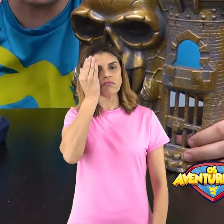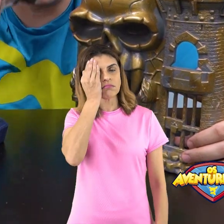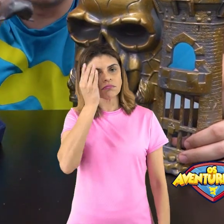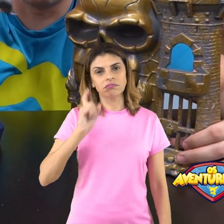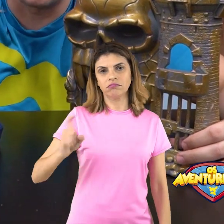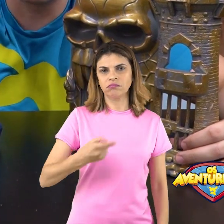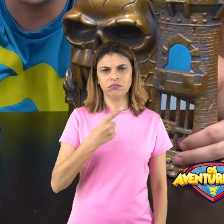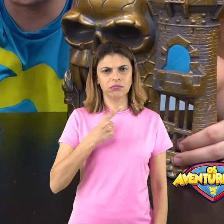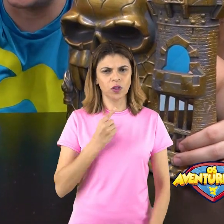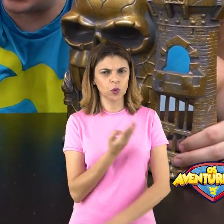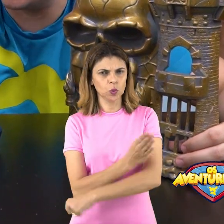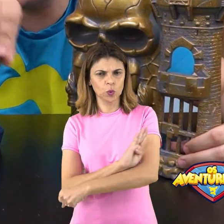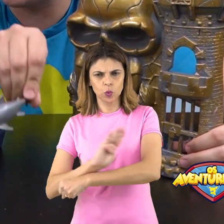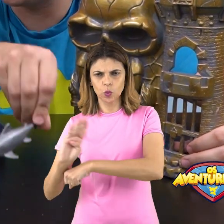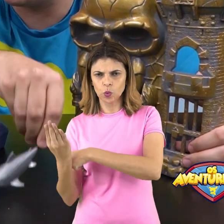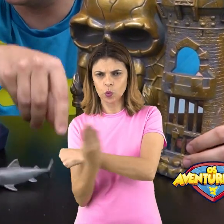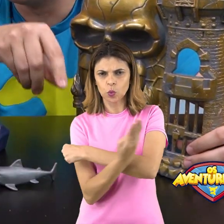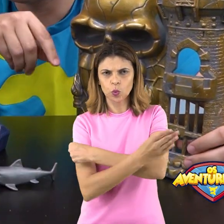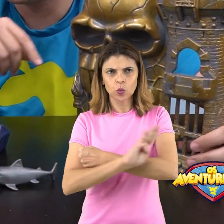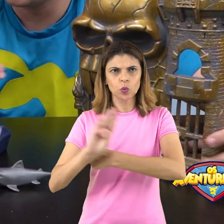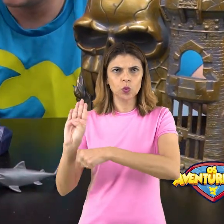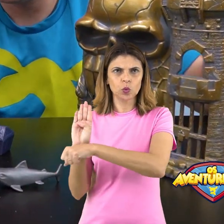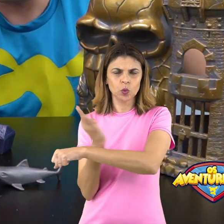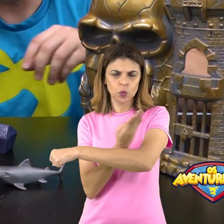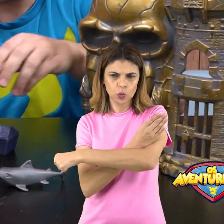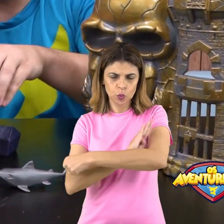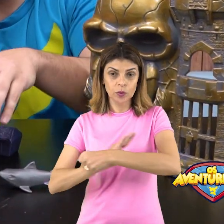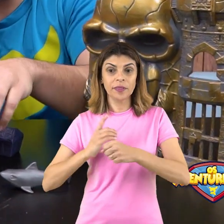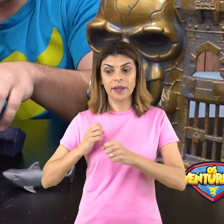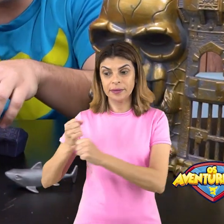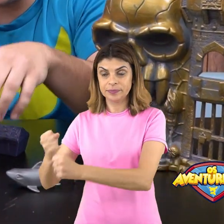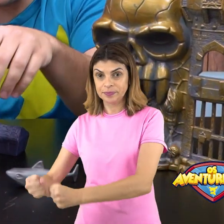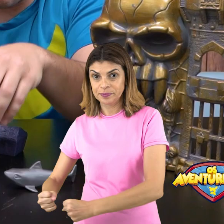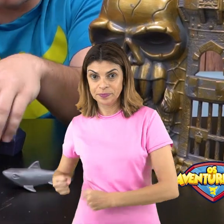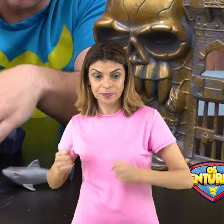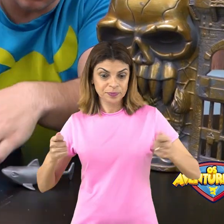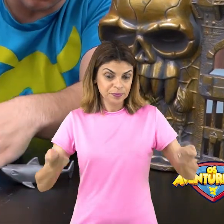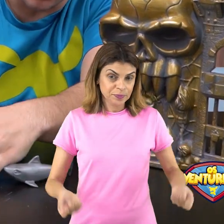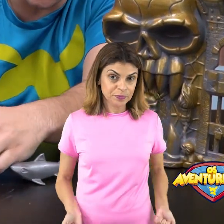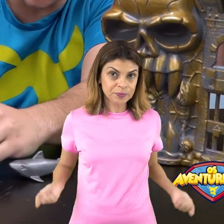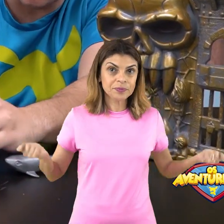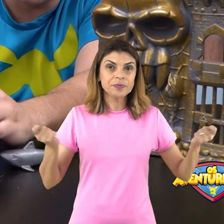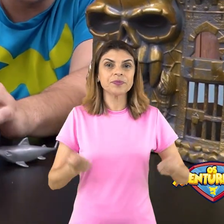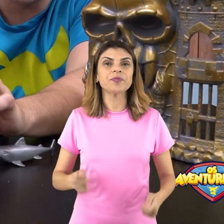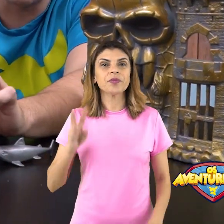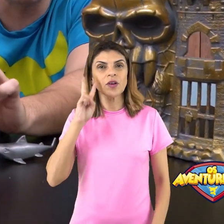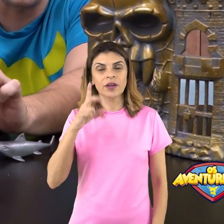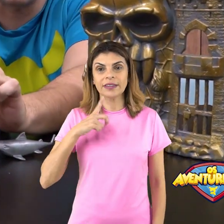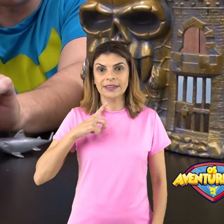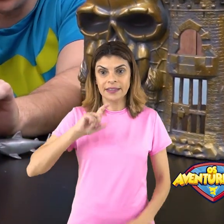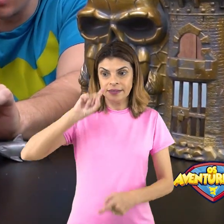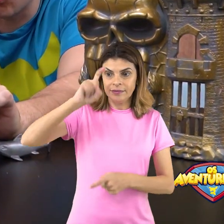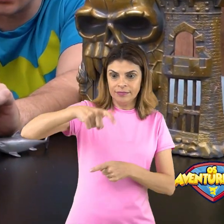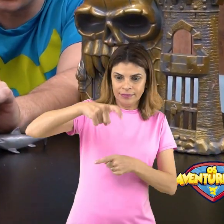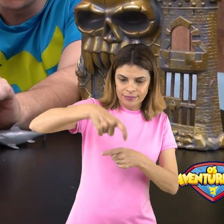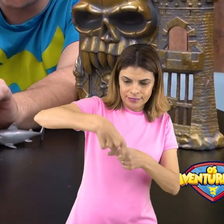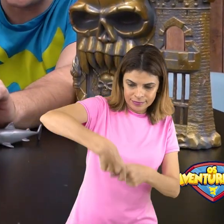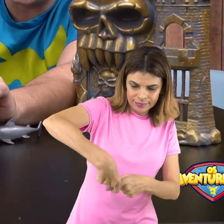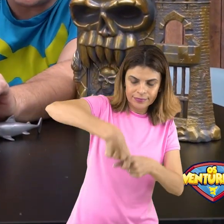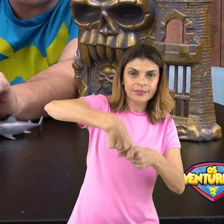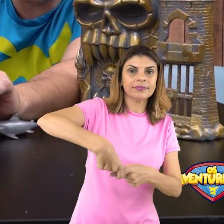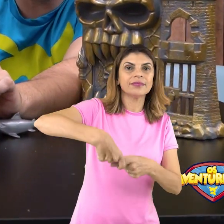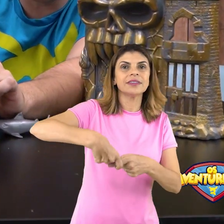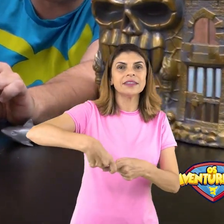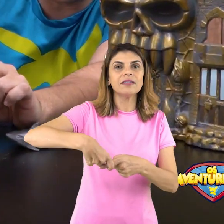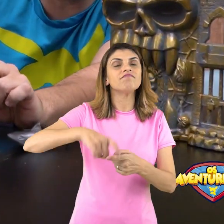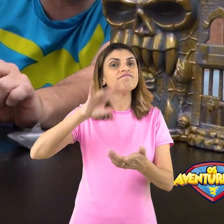Tem tubarão, olha, pra vocês olharem aqui. Tem bote, salva-vidas. Tem uma parada que eu achei que é muito legal. Olha só. Tem uma âncora, só